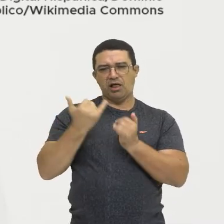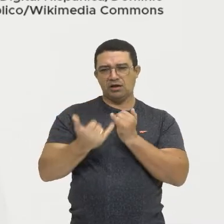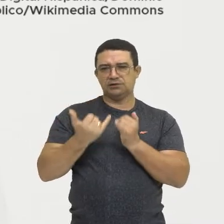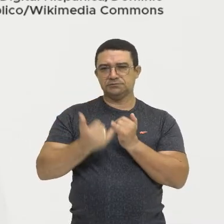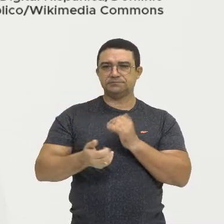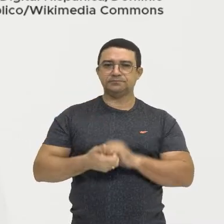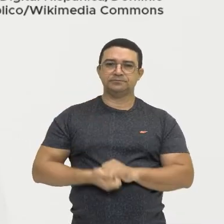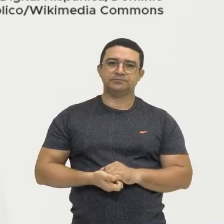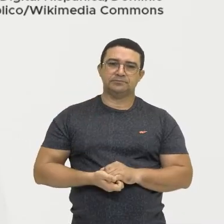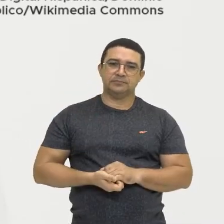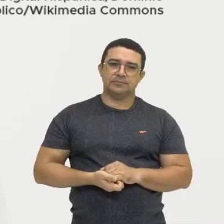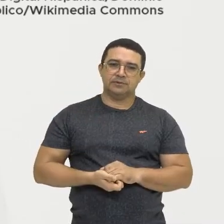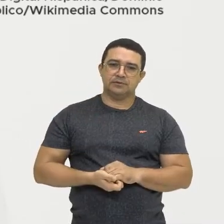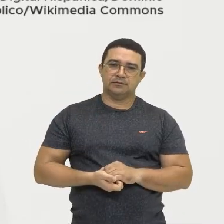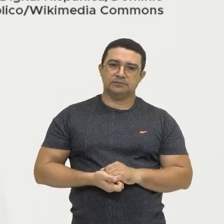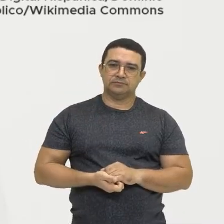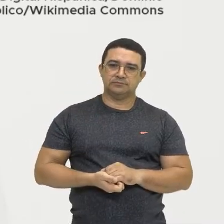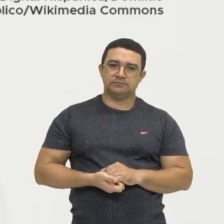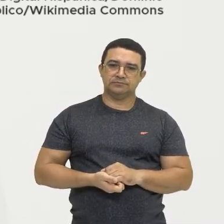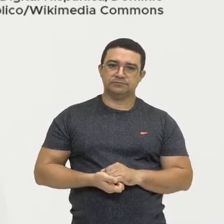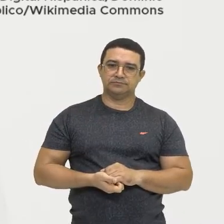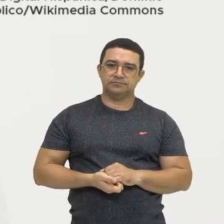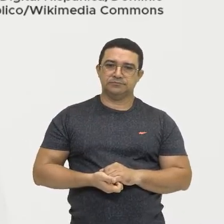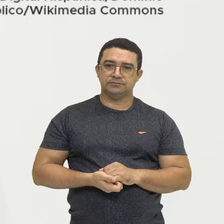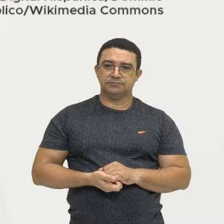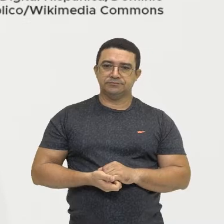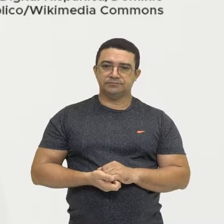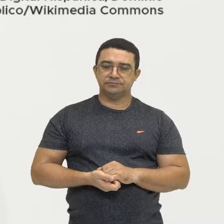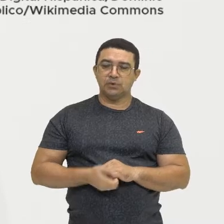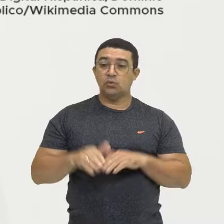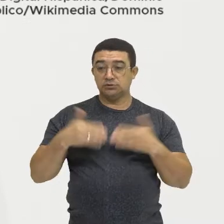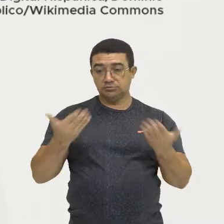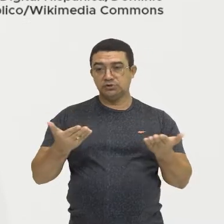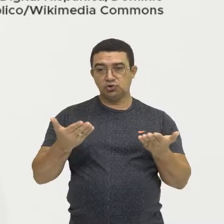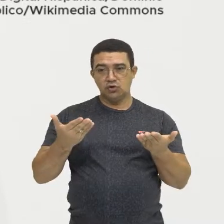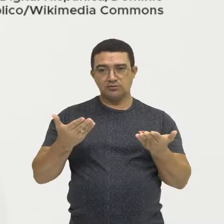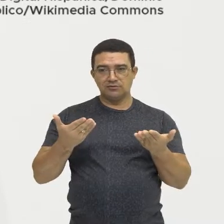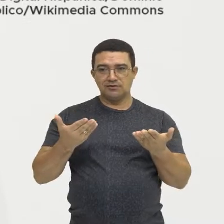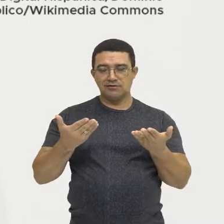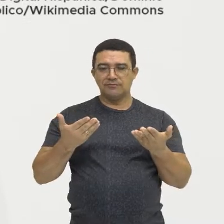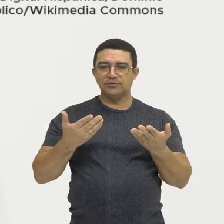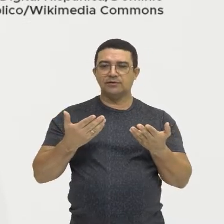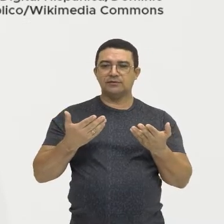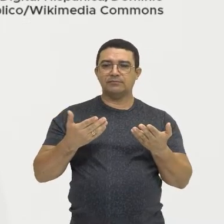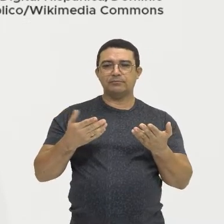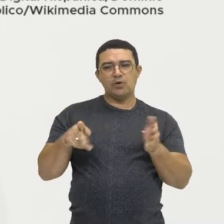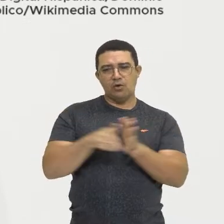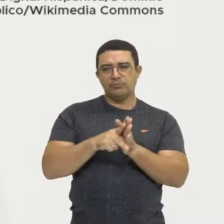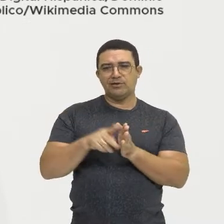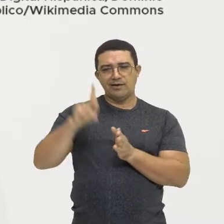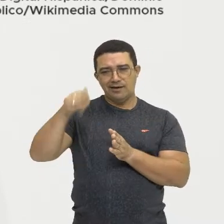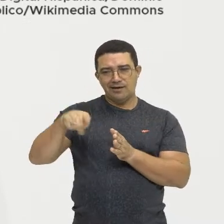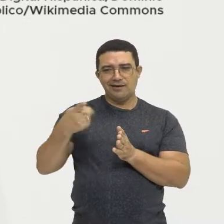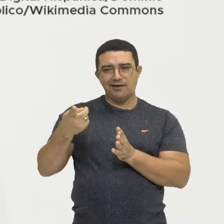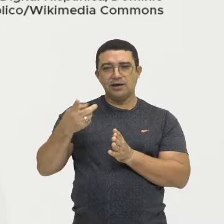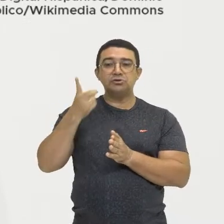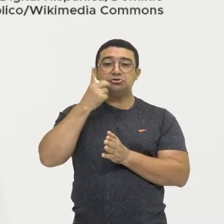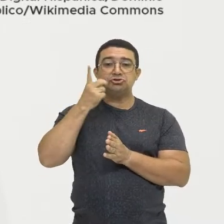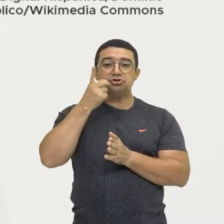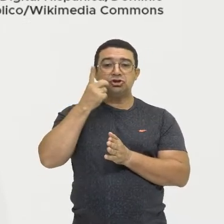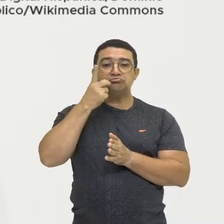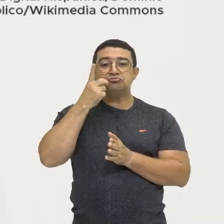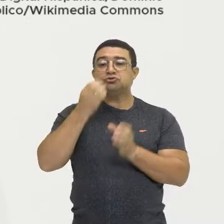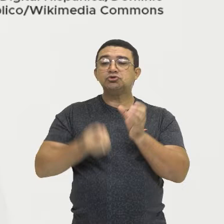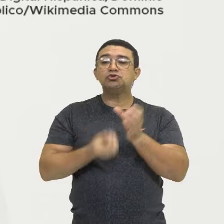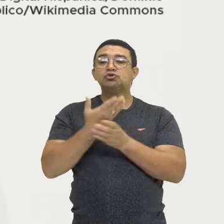1198. Essa data, segundo a crítica literária, é a data provável da composição do poema